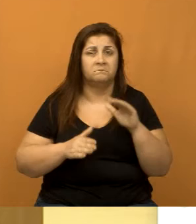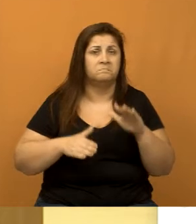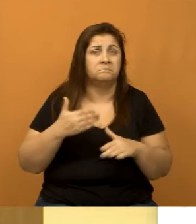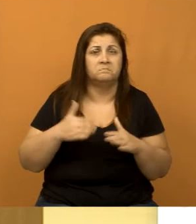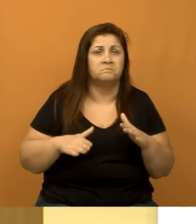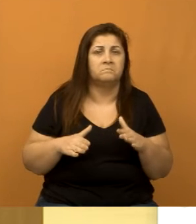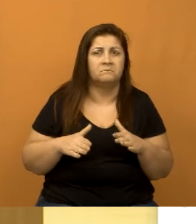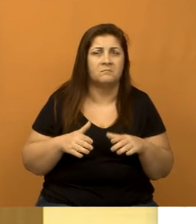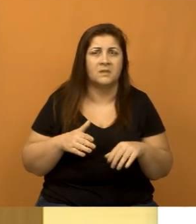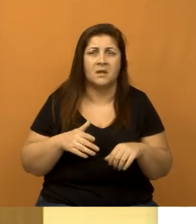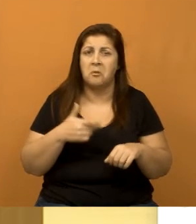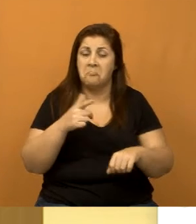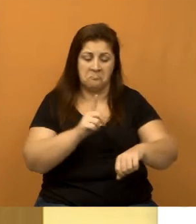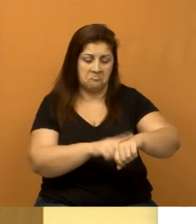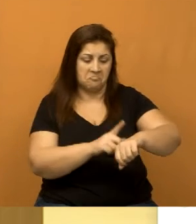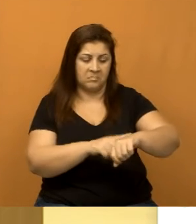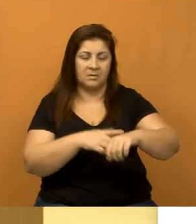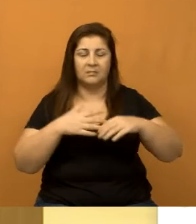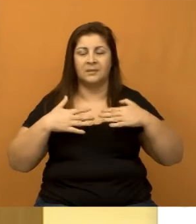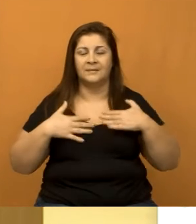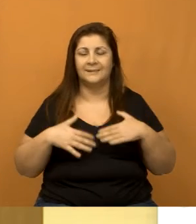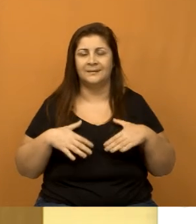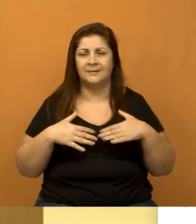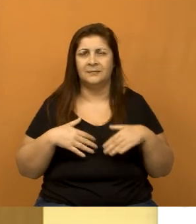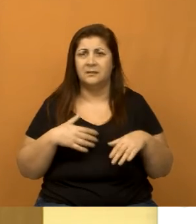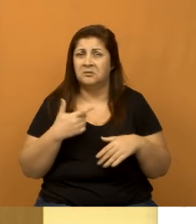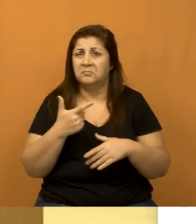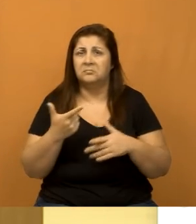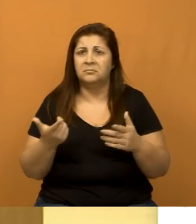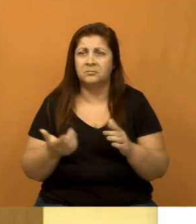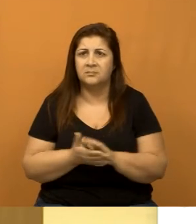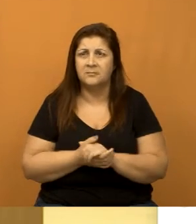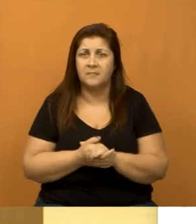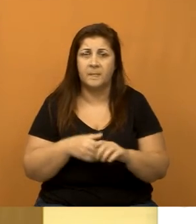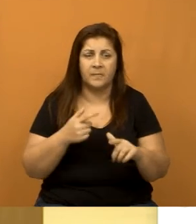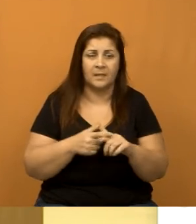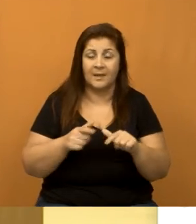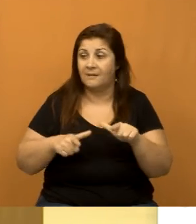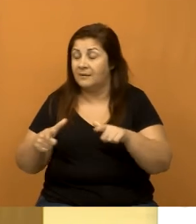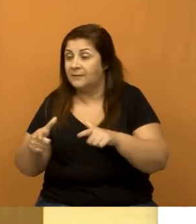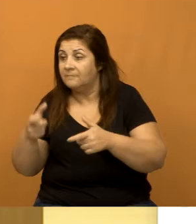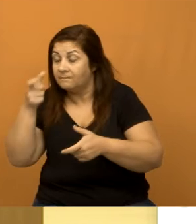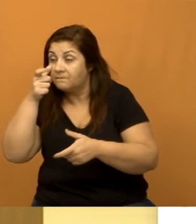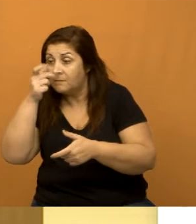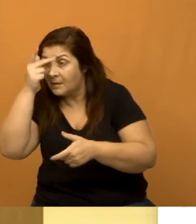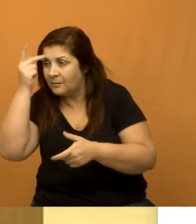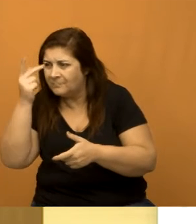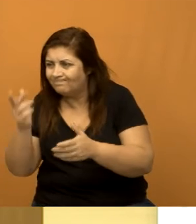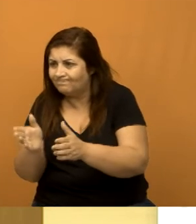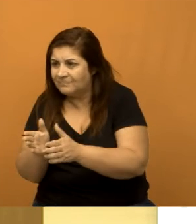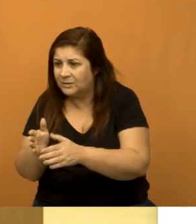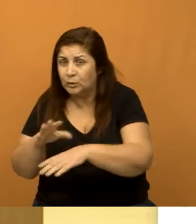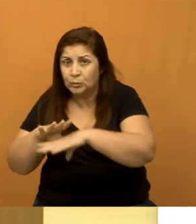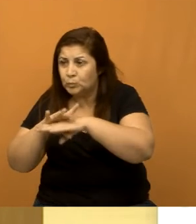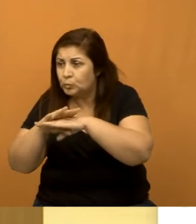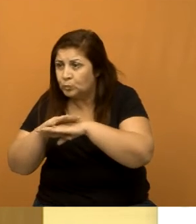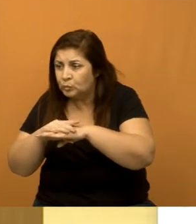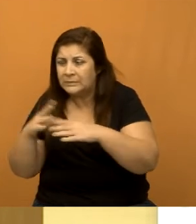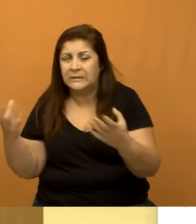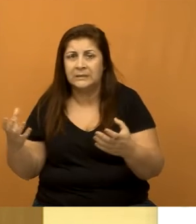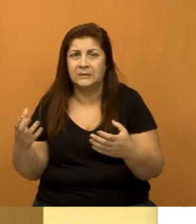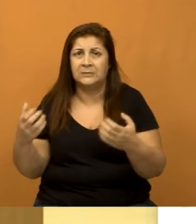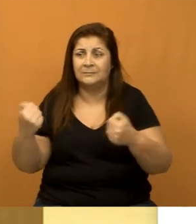tempo ali para descansar, no intervalo entre um atendimento gravíssimo, e porque as pessoas estão esperando